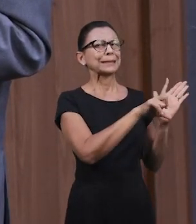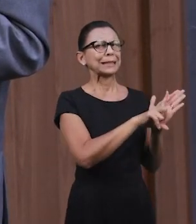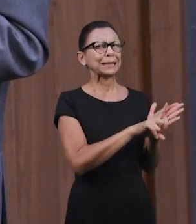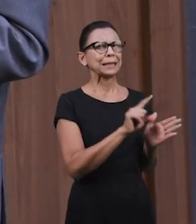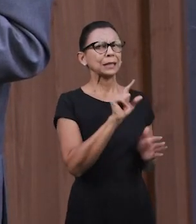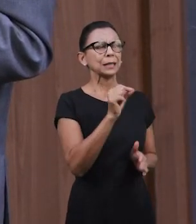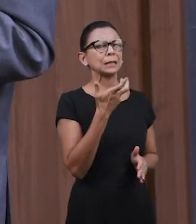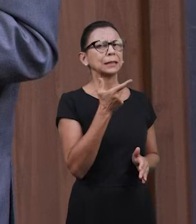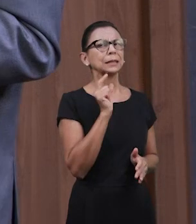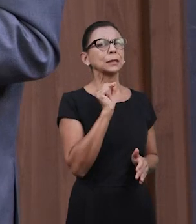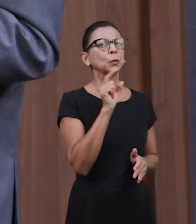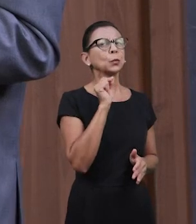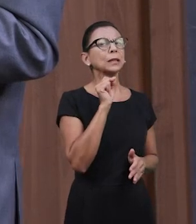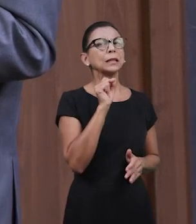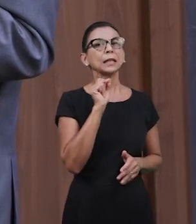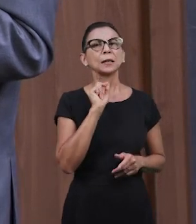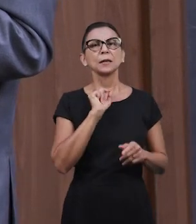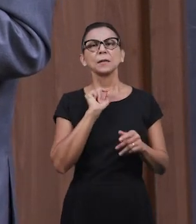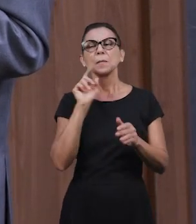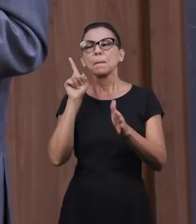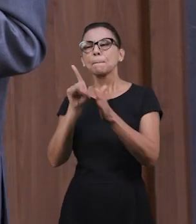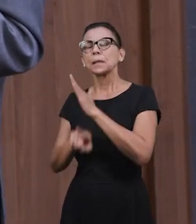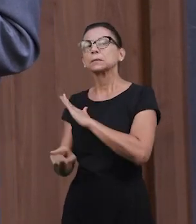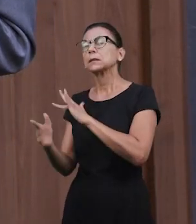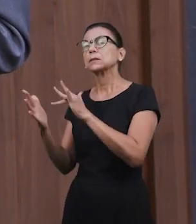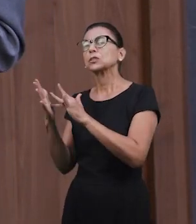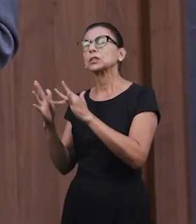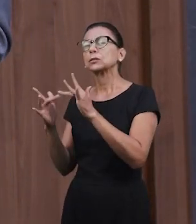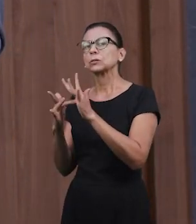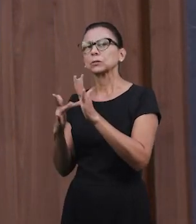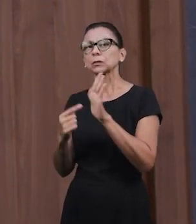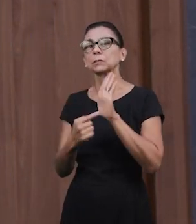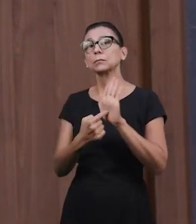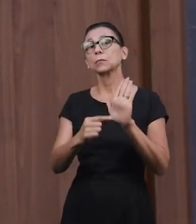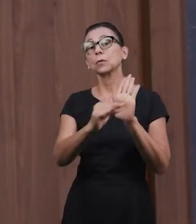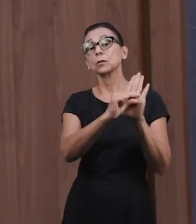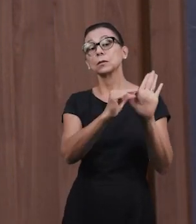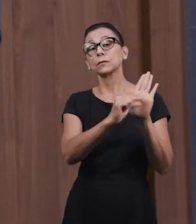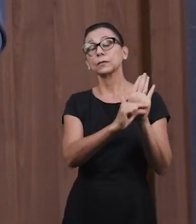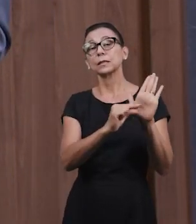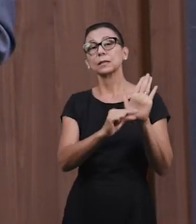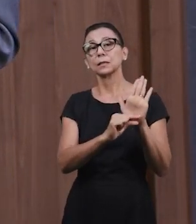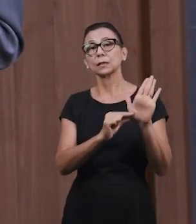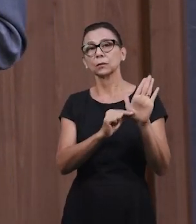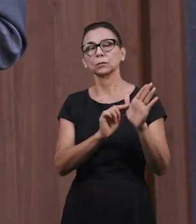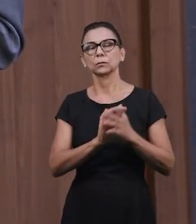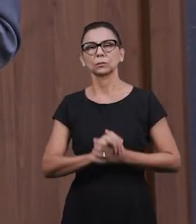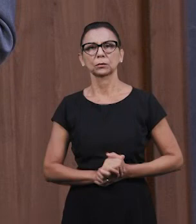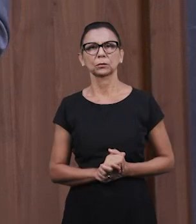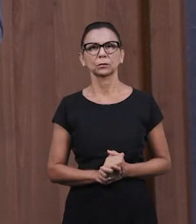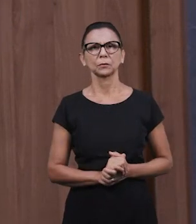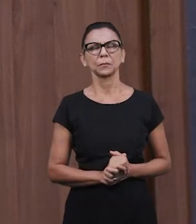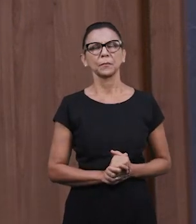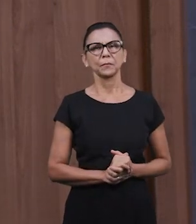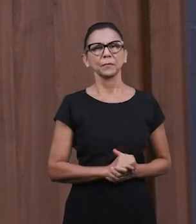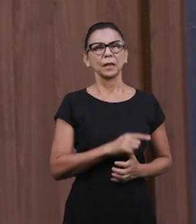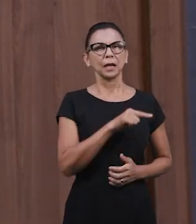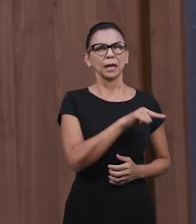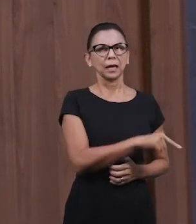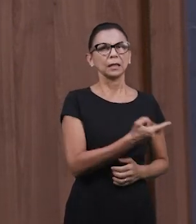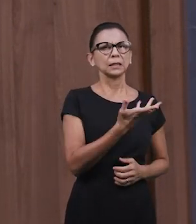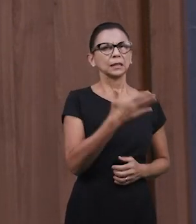a Jesus? Cite os versículos onde estavam as intenções do doutor da lei com